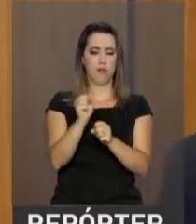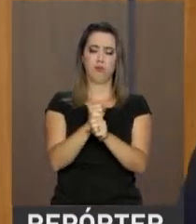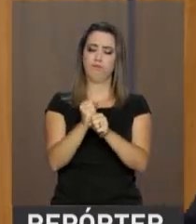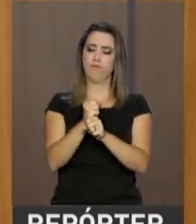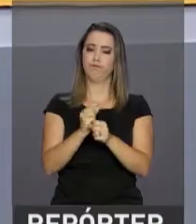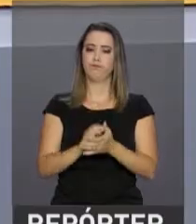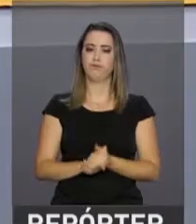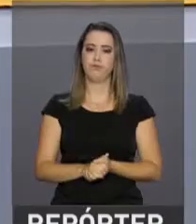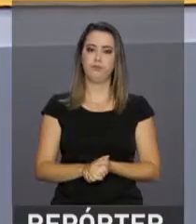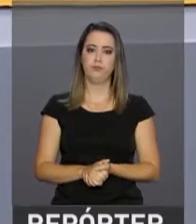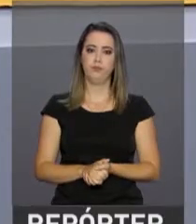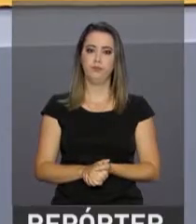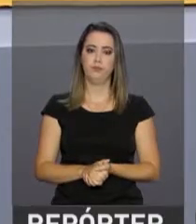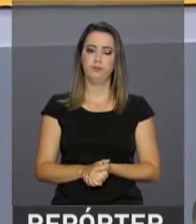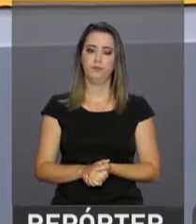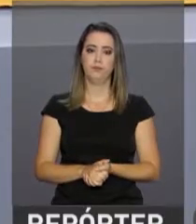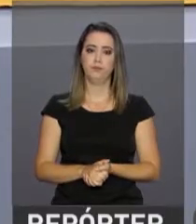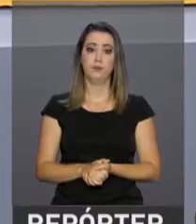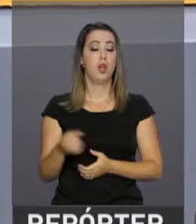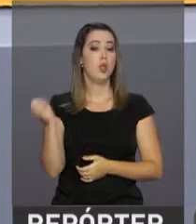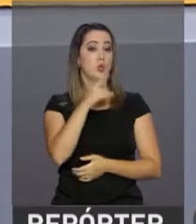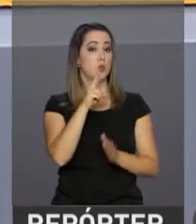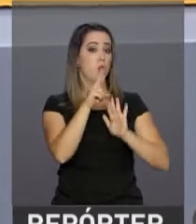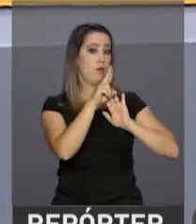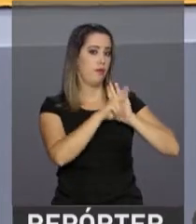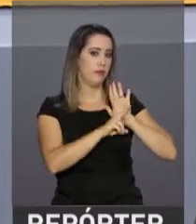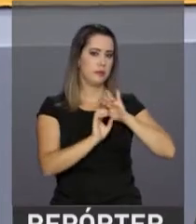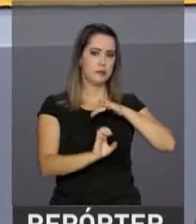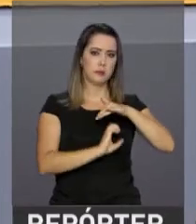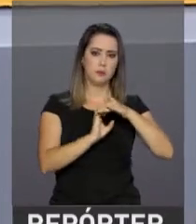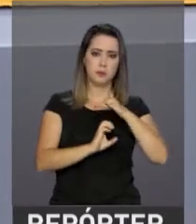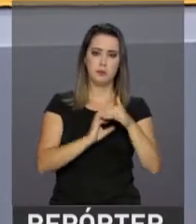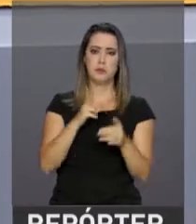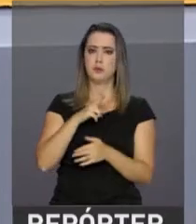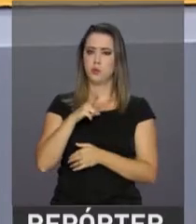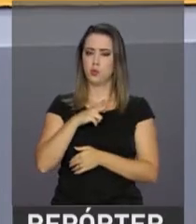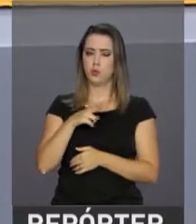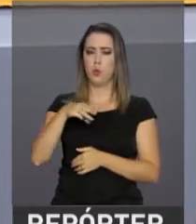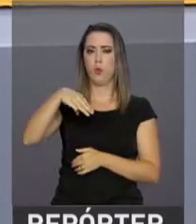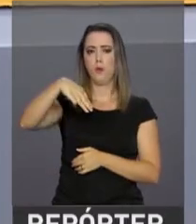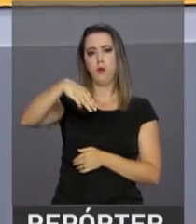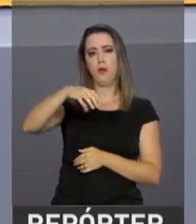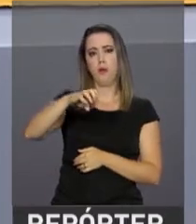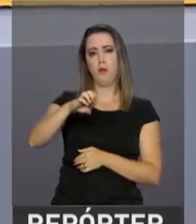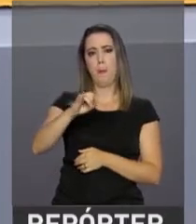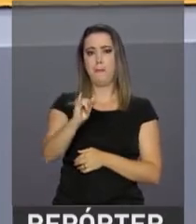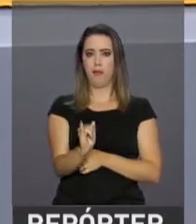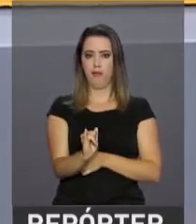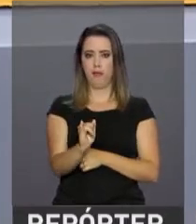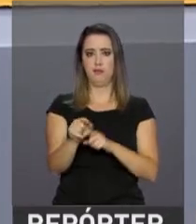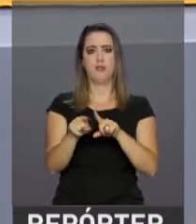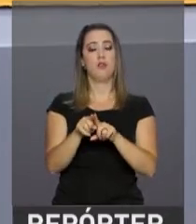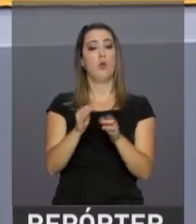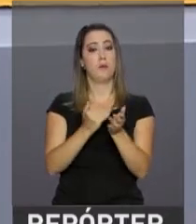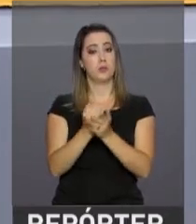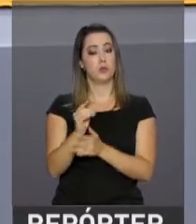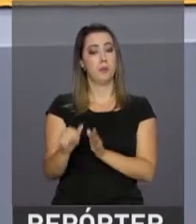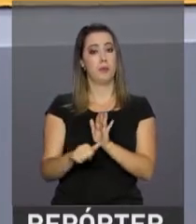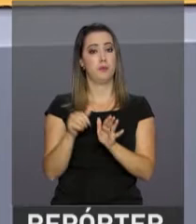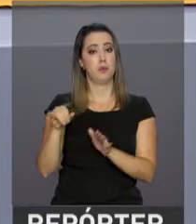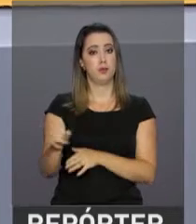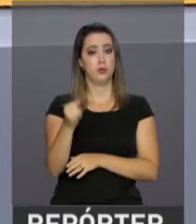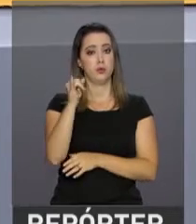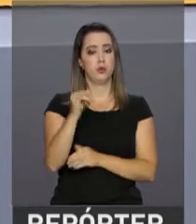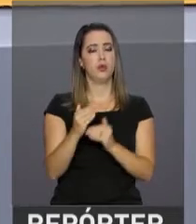deste ano as novas regras para micro empreendedor individual estão valendo desde 1º de janeiro entre as mudanças